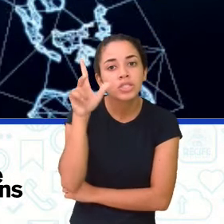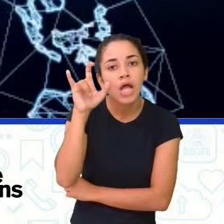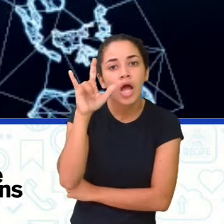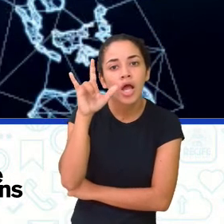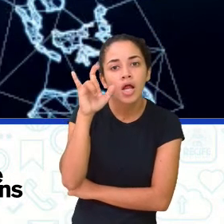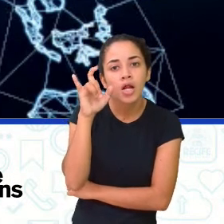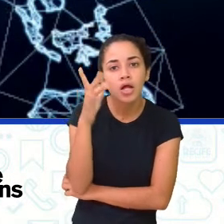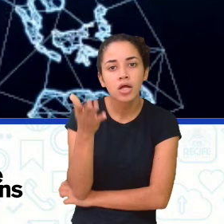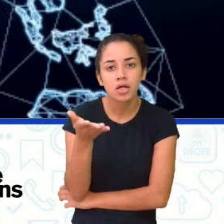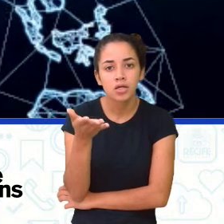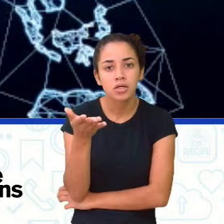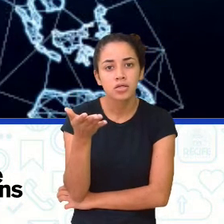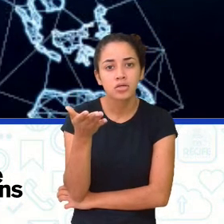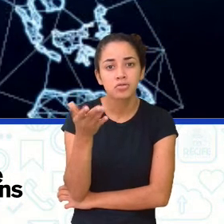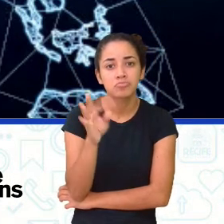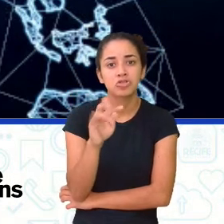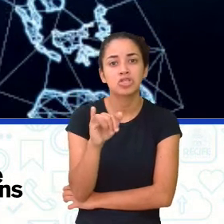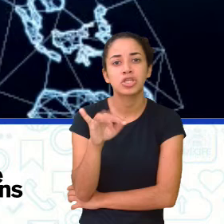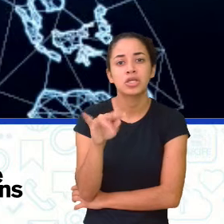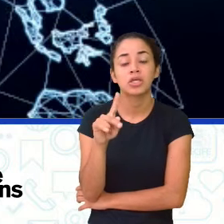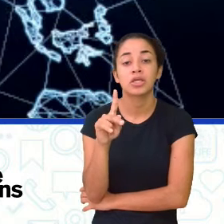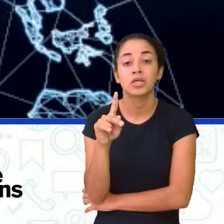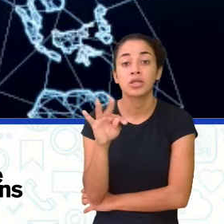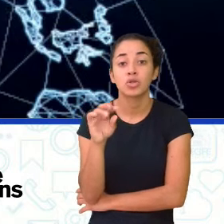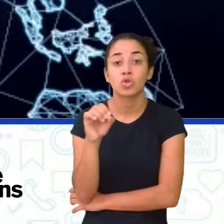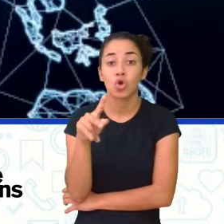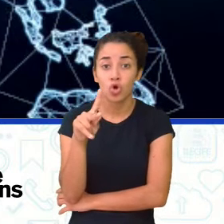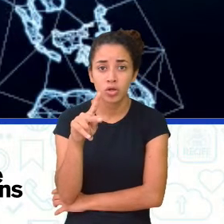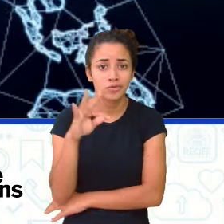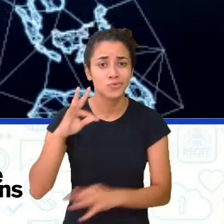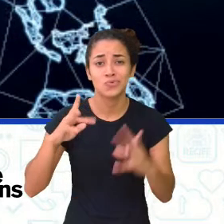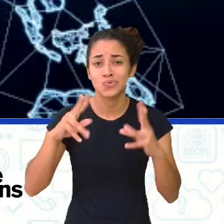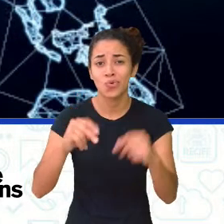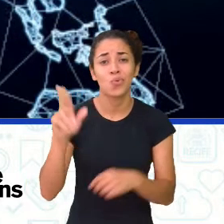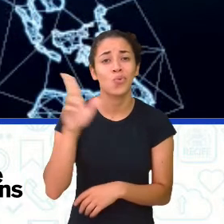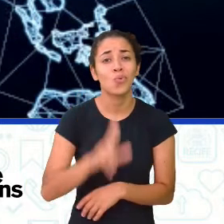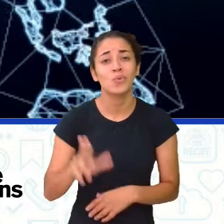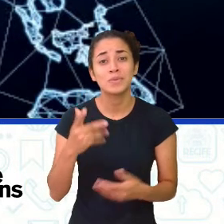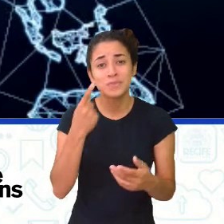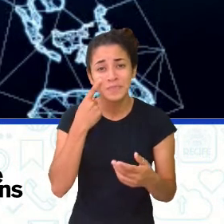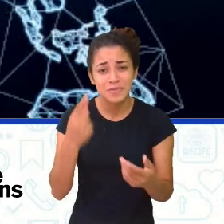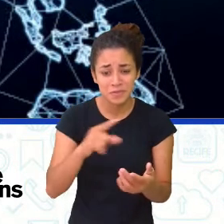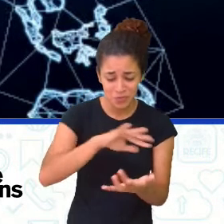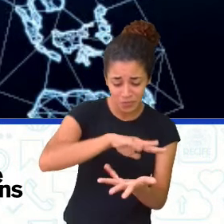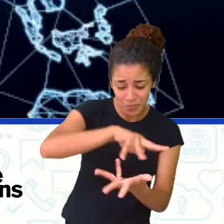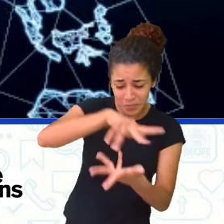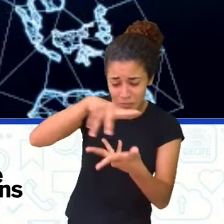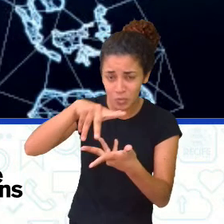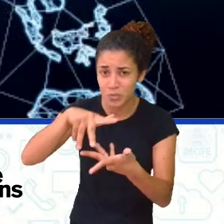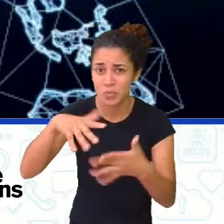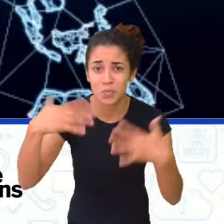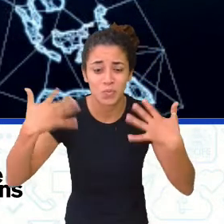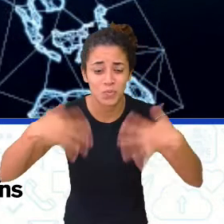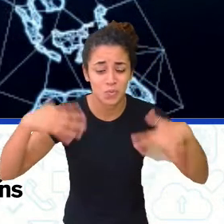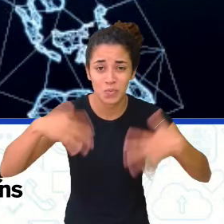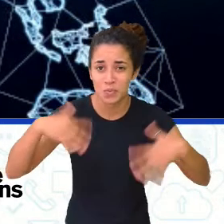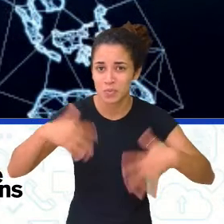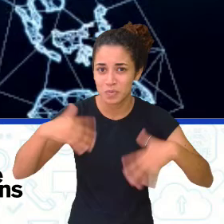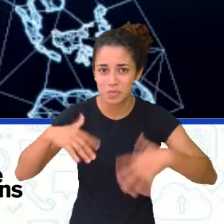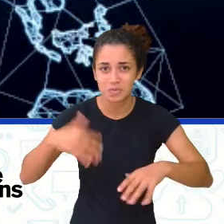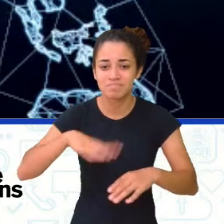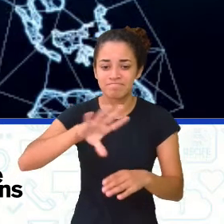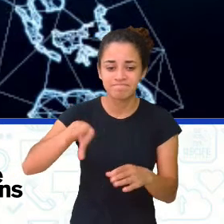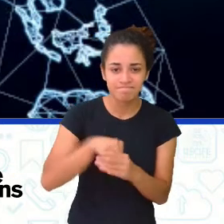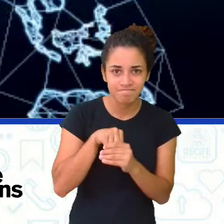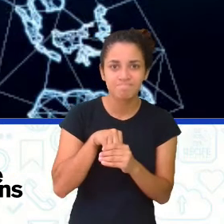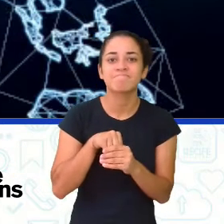né? quem não usa? Quem não usa TikTok, né? Então a gente vê que o mundo está bem mais integrado e